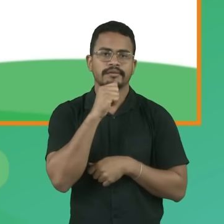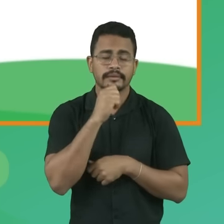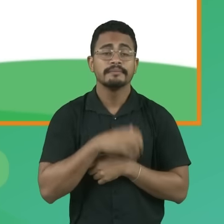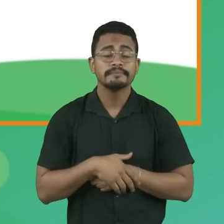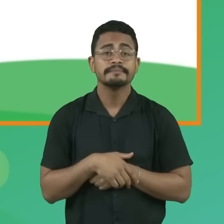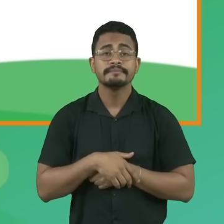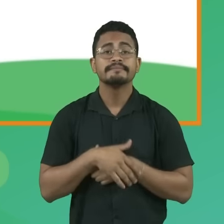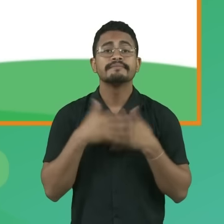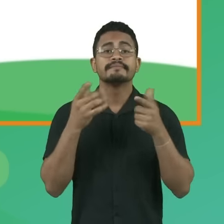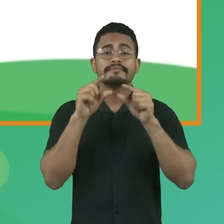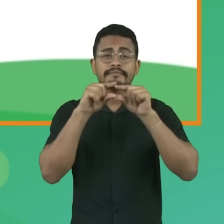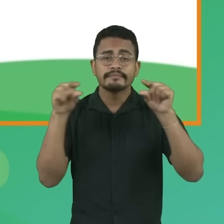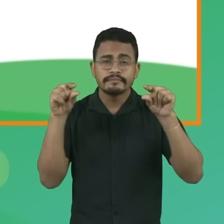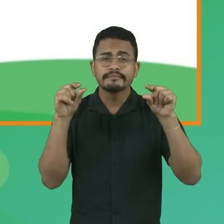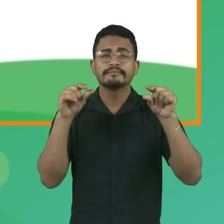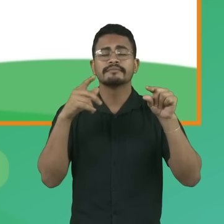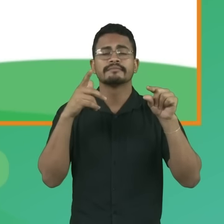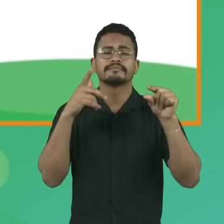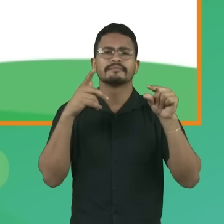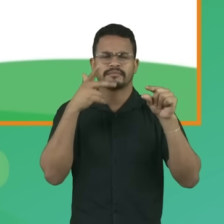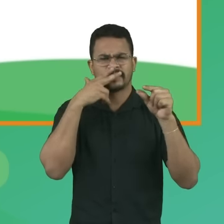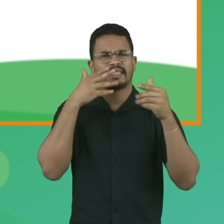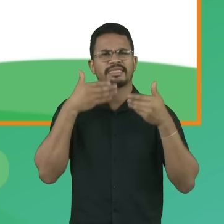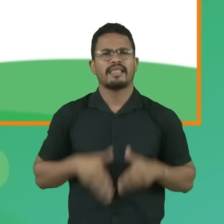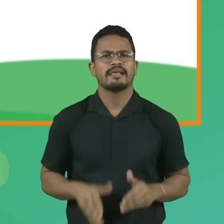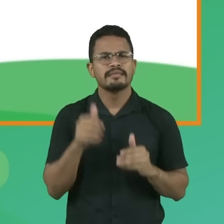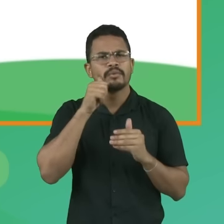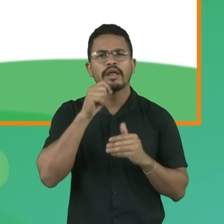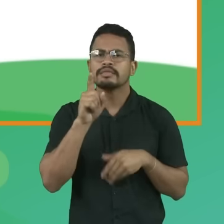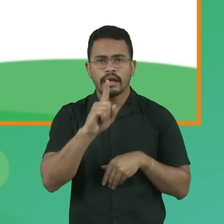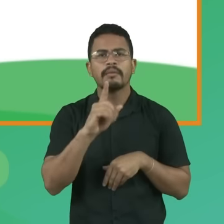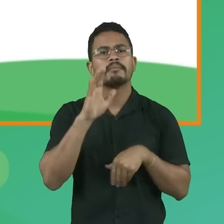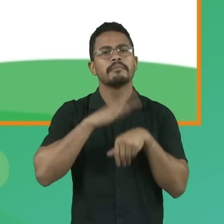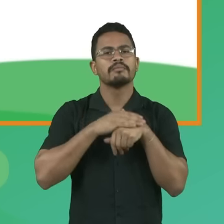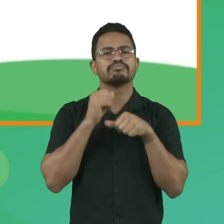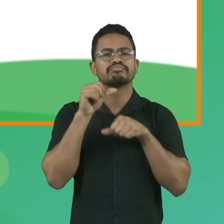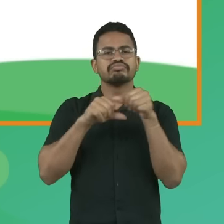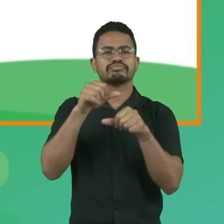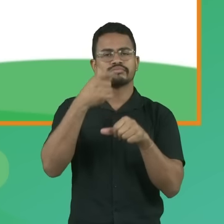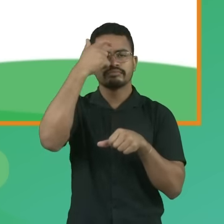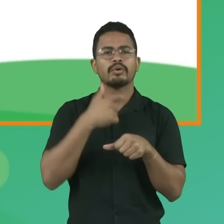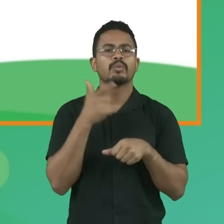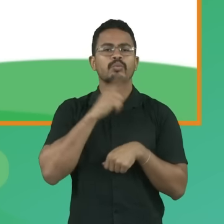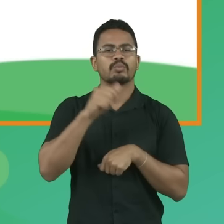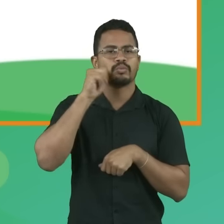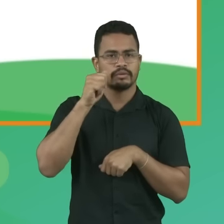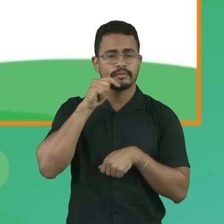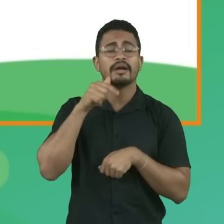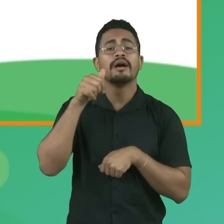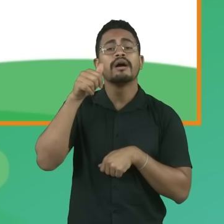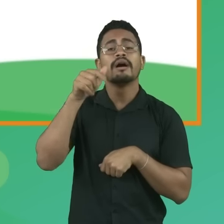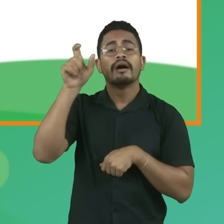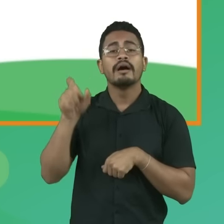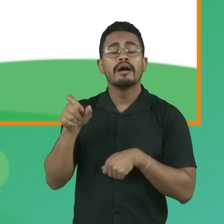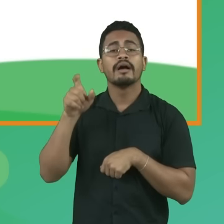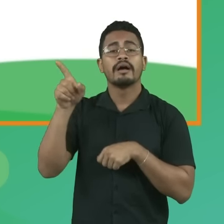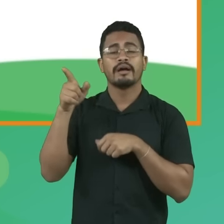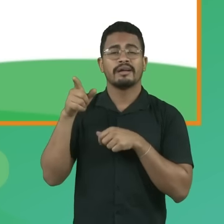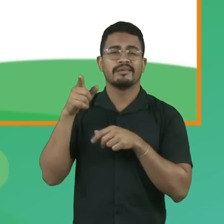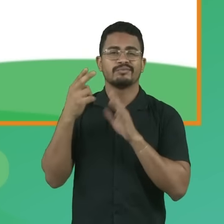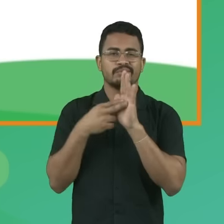frase, não se nasce mulher, torna-se mulher, da pensadora francesa Simone de Beauvoir, ela não está se referindo ao sexo